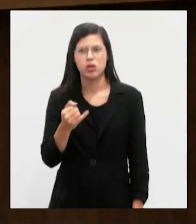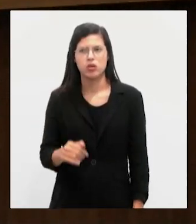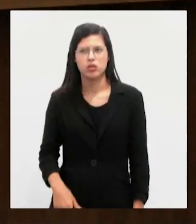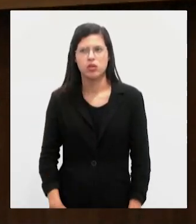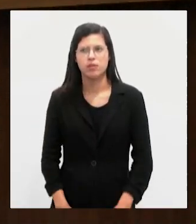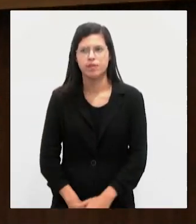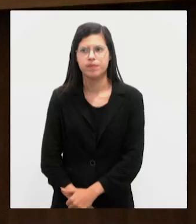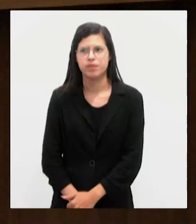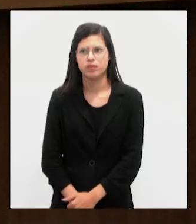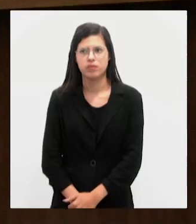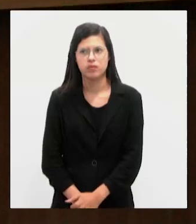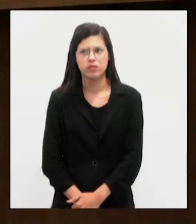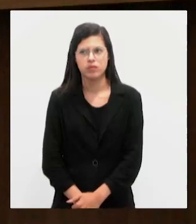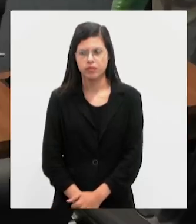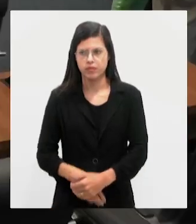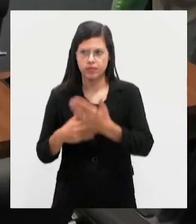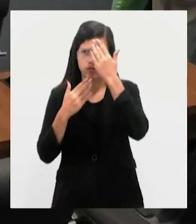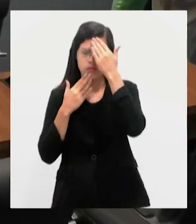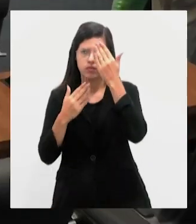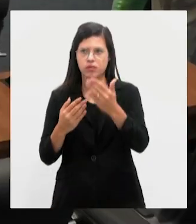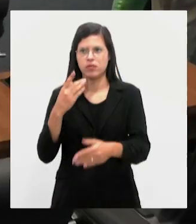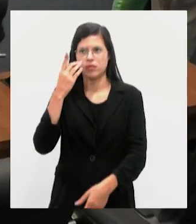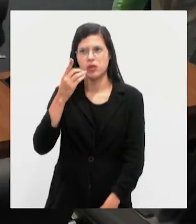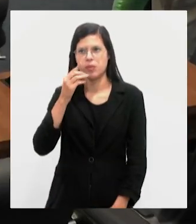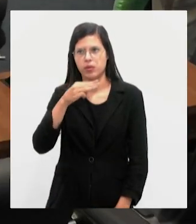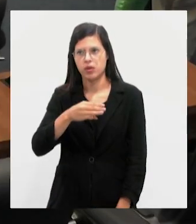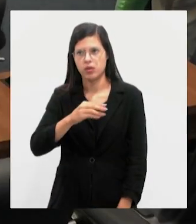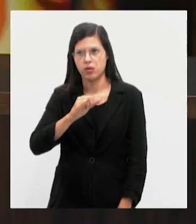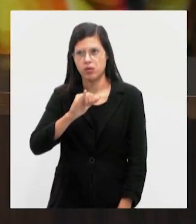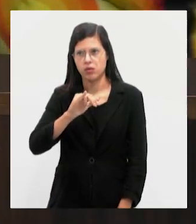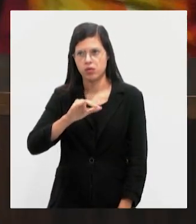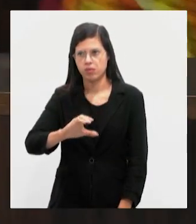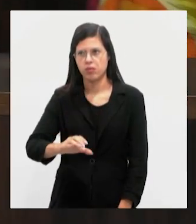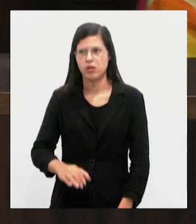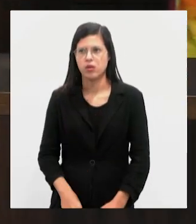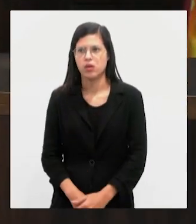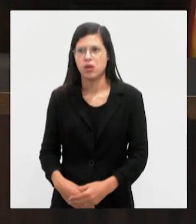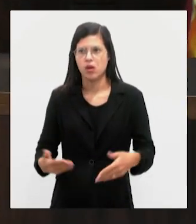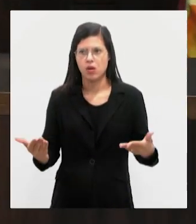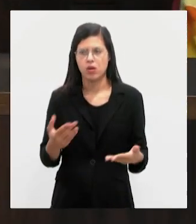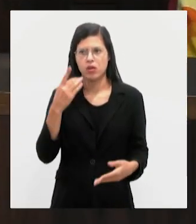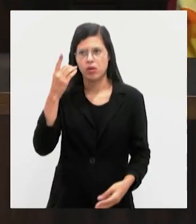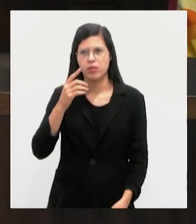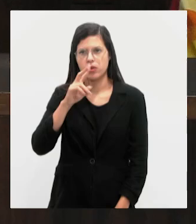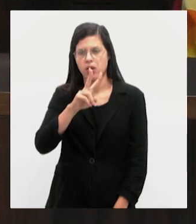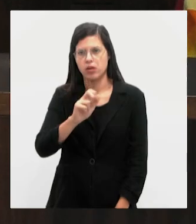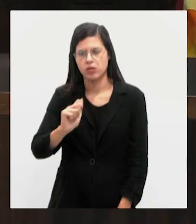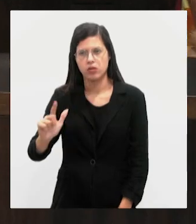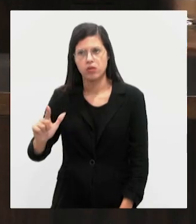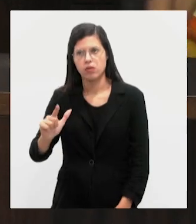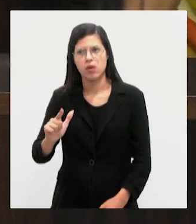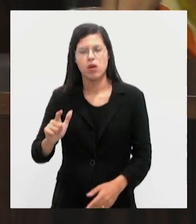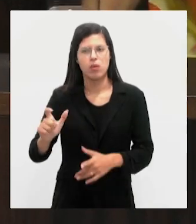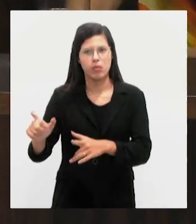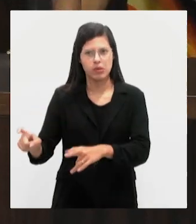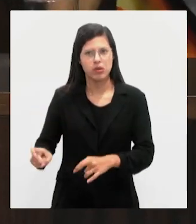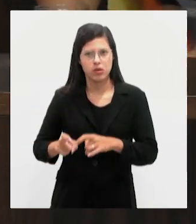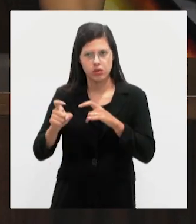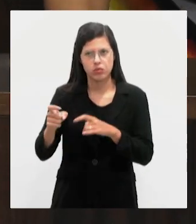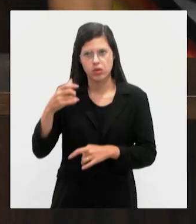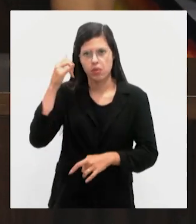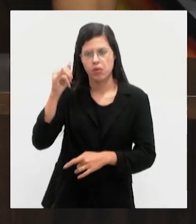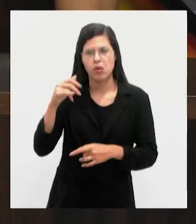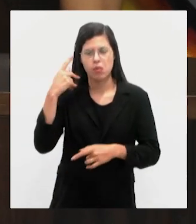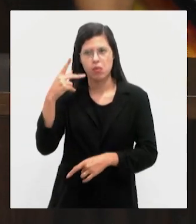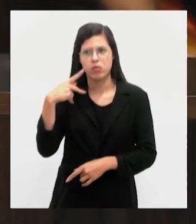pelo deputado Luiz Paulo. Obrigado, deputado Carlos Mink. Deputado Valdo Ceasa, pela Agricultura, Pecuária e Política Rural,